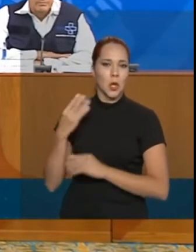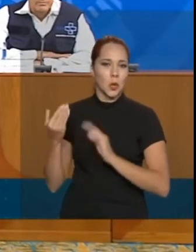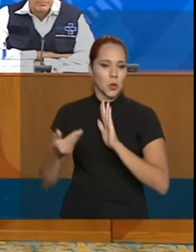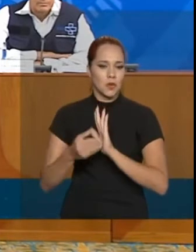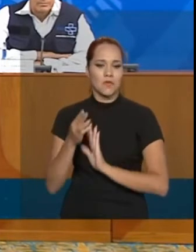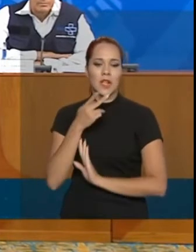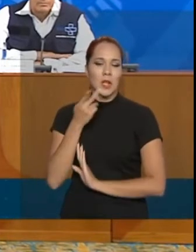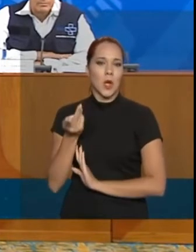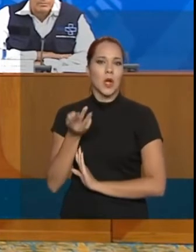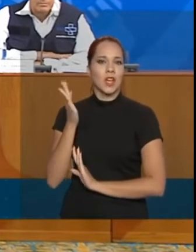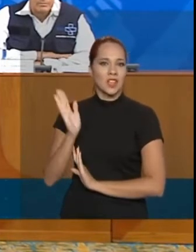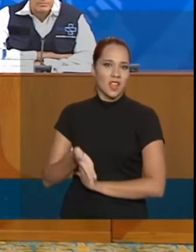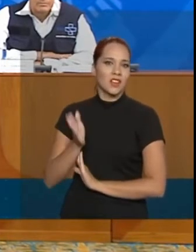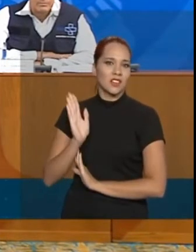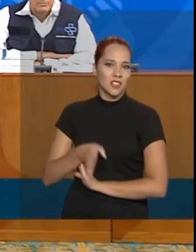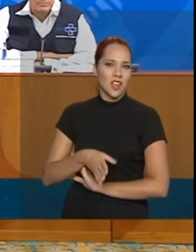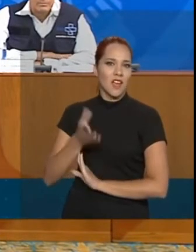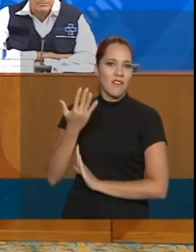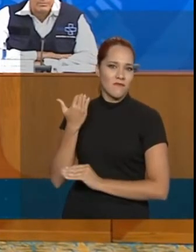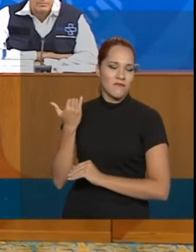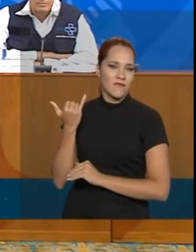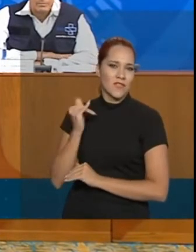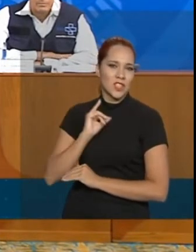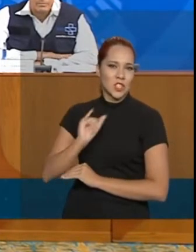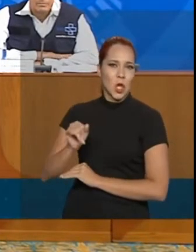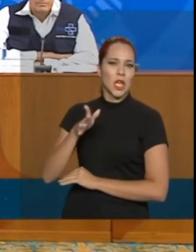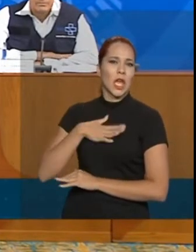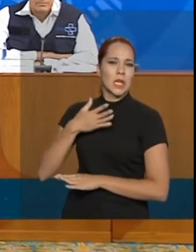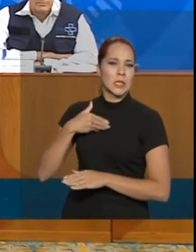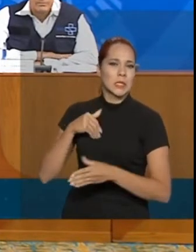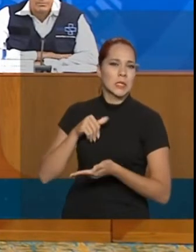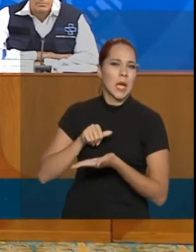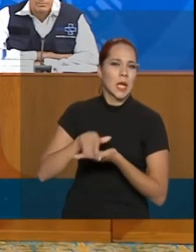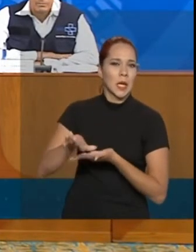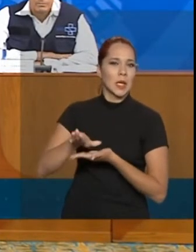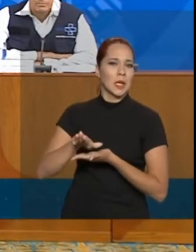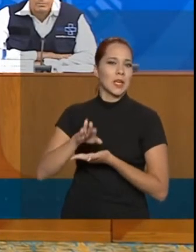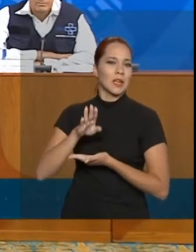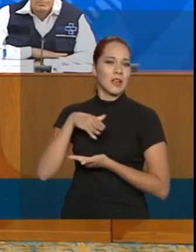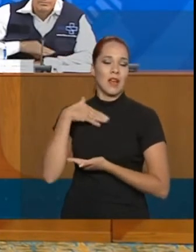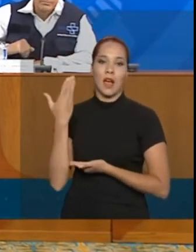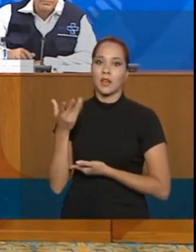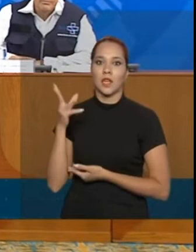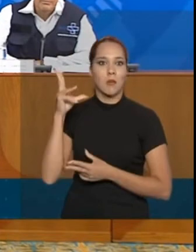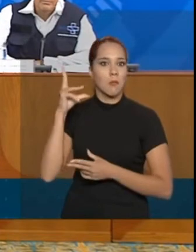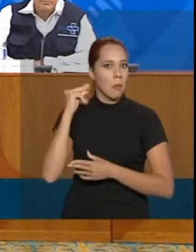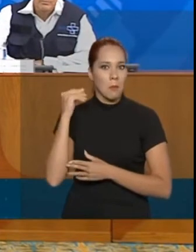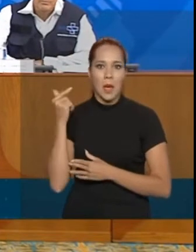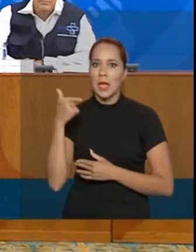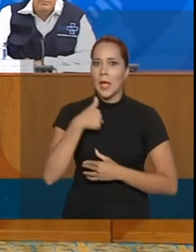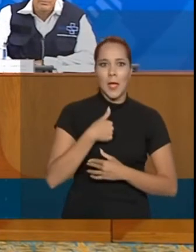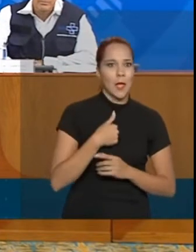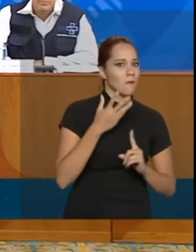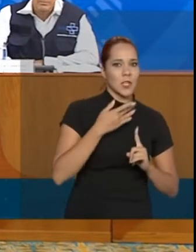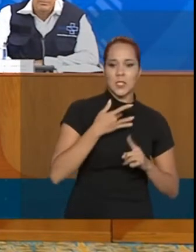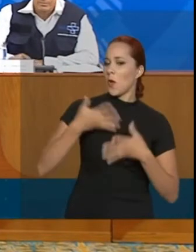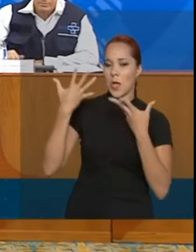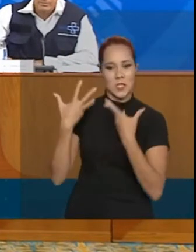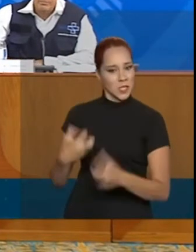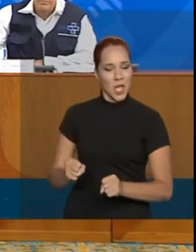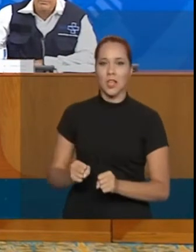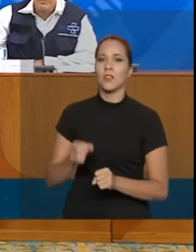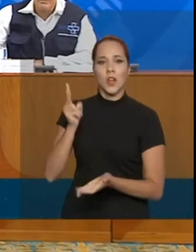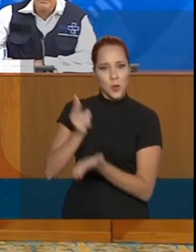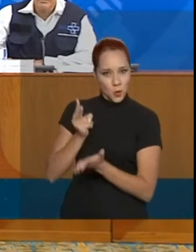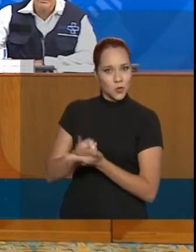ambiência. Vanderson falou, já mandou lá para o setor dele, falando que ia sair, aquilo virou uma... Chegou lá para mim, eu já falei que não